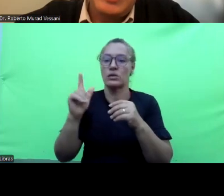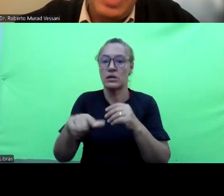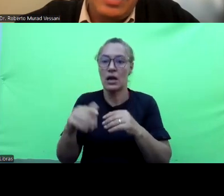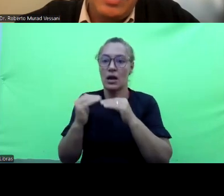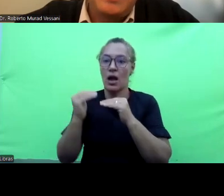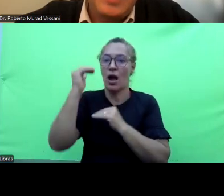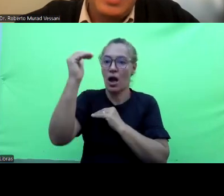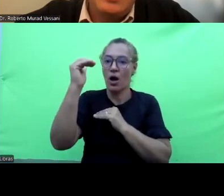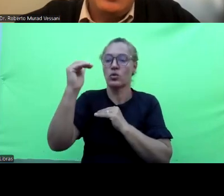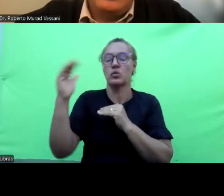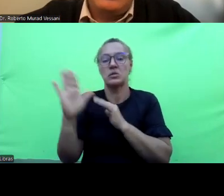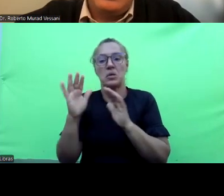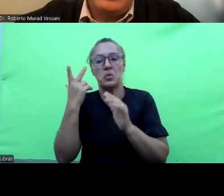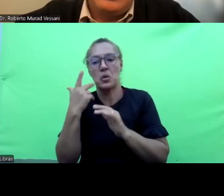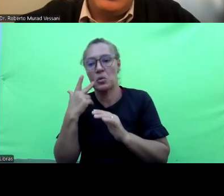para o paciente.